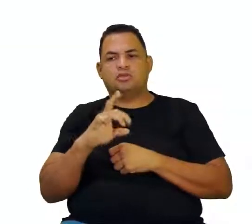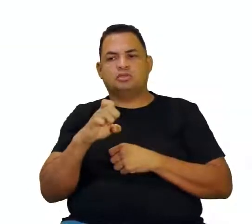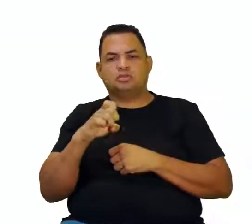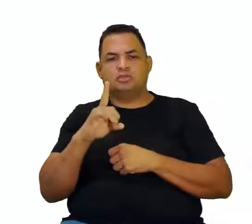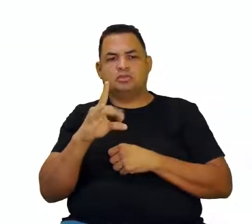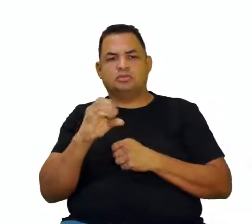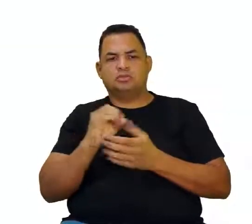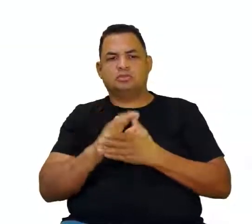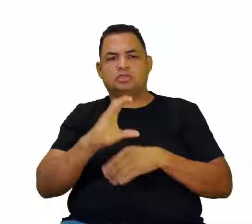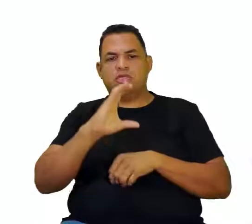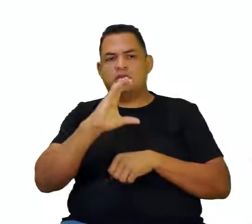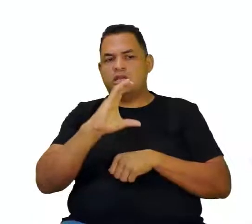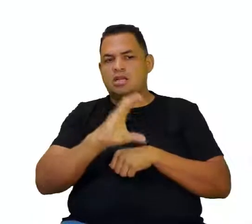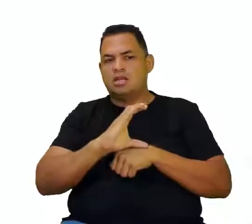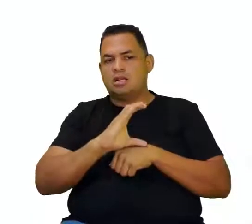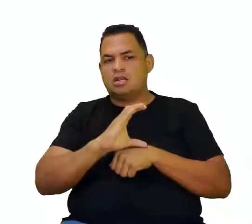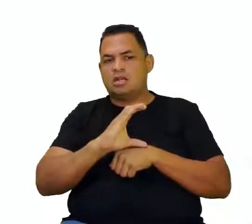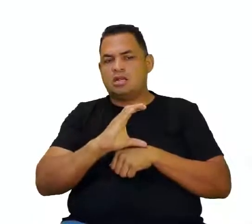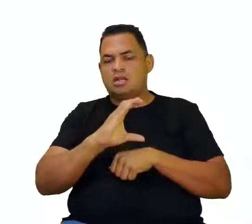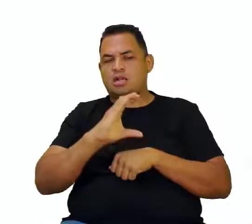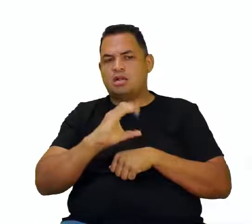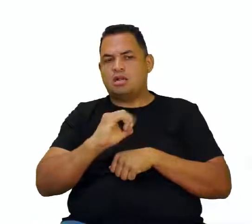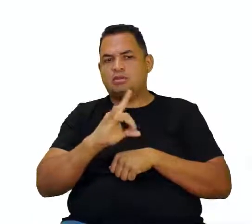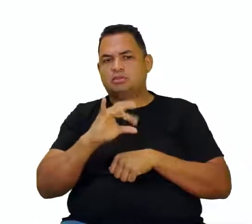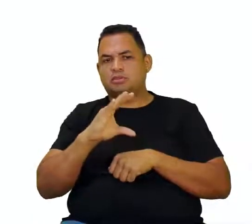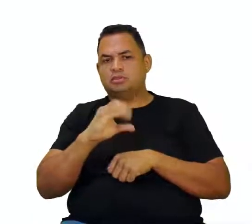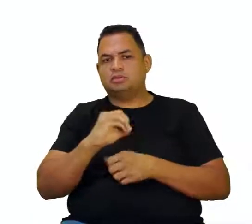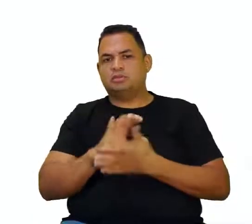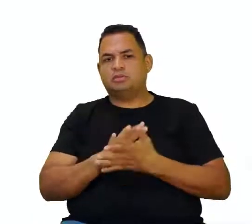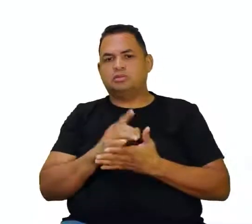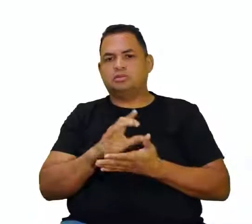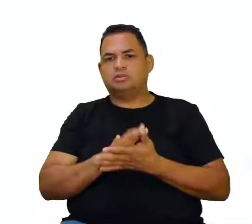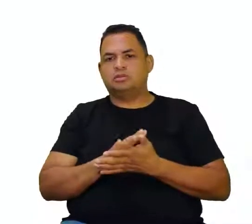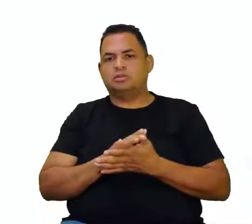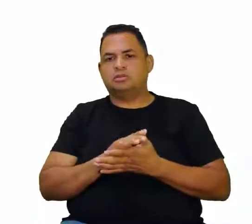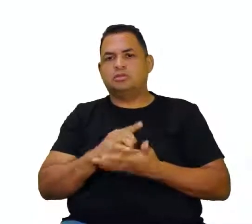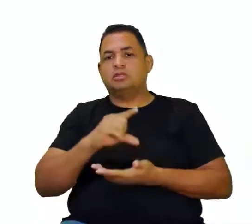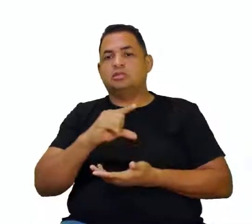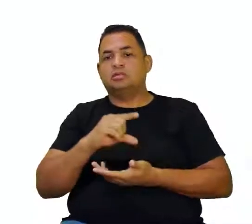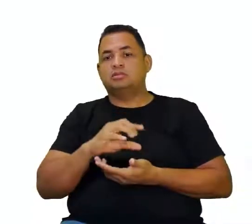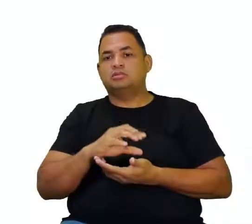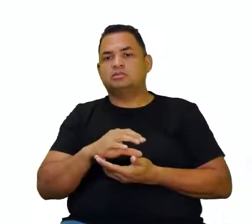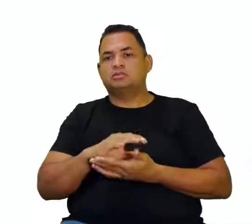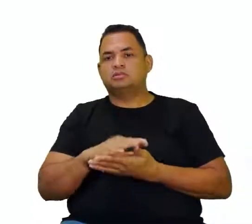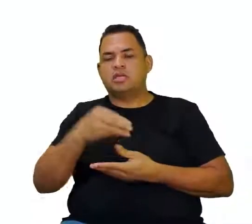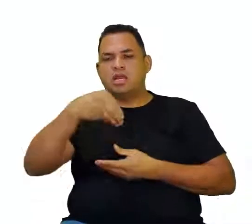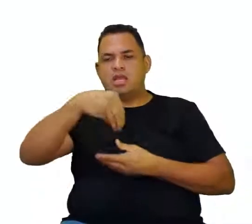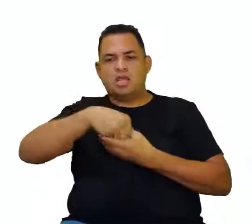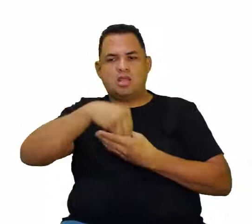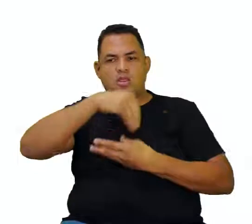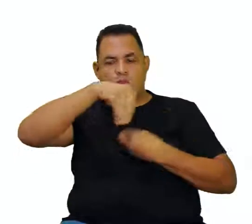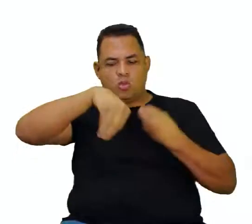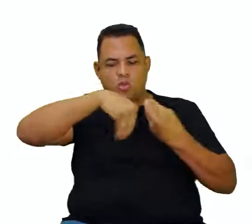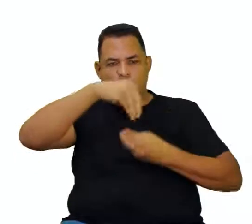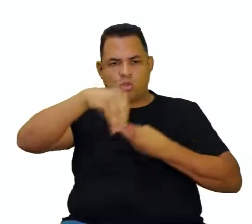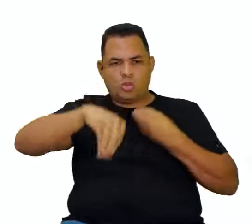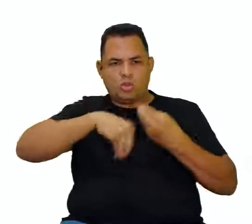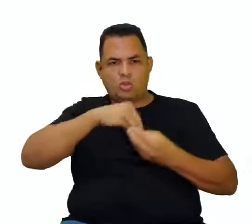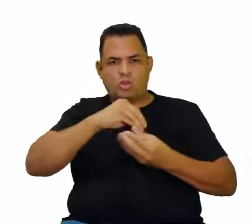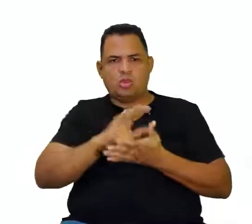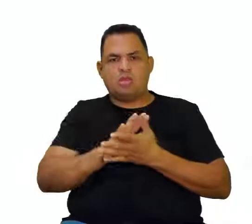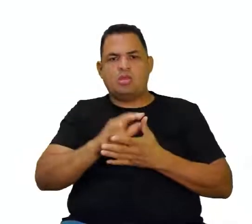cálcio. Desta forma, estarão íons hidróxido na solução, o que faz dela